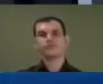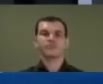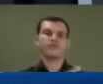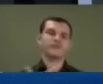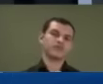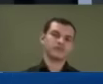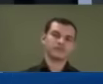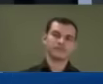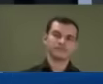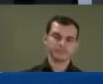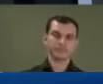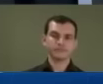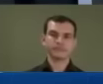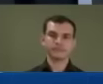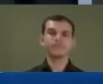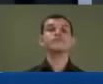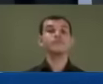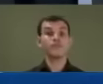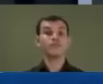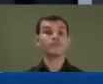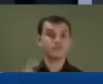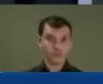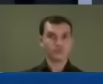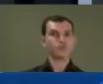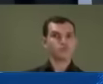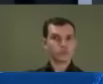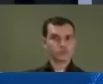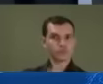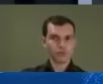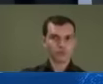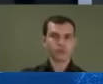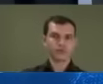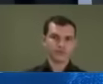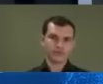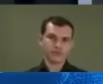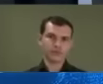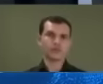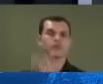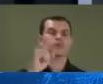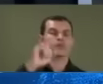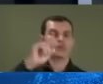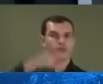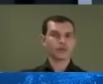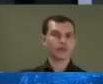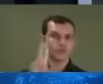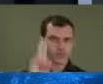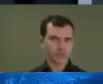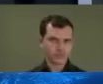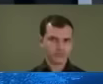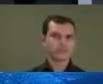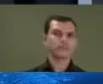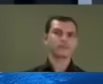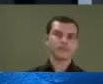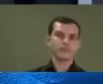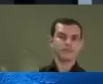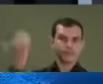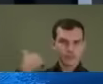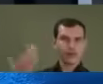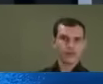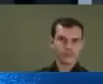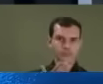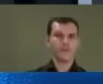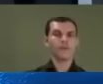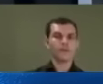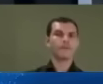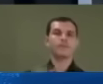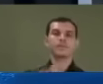2022. Nós somamos 2 mil servidores pela Emenda Constitucional 79, anteriormente aprovada, e